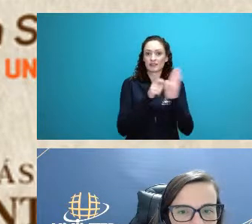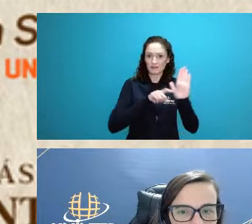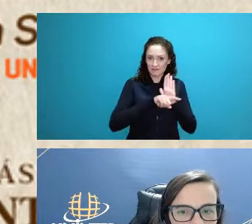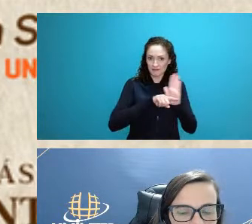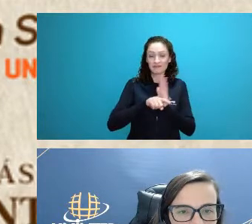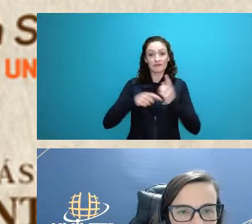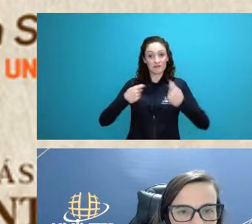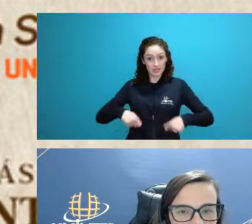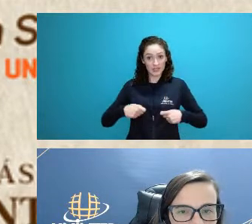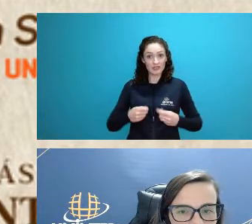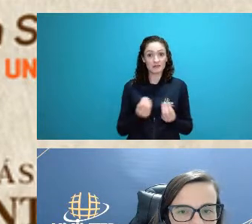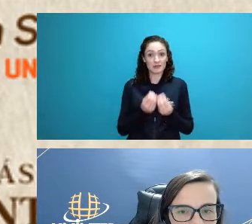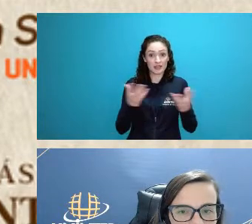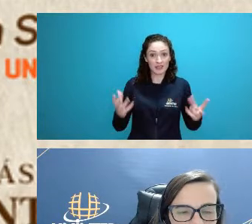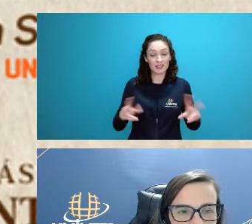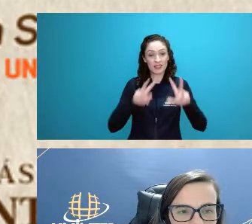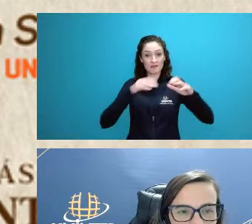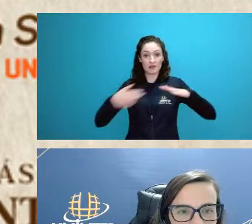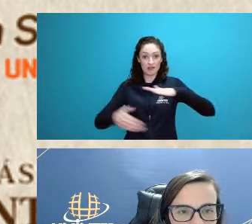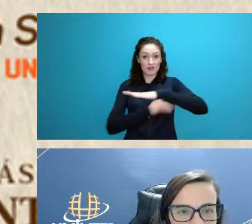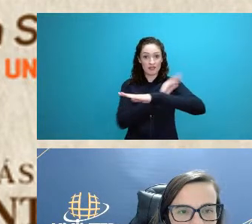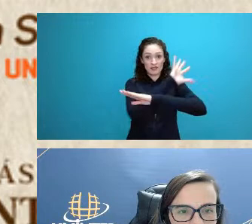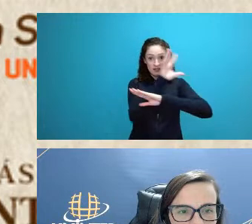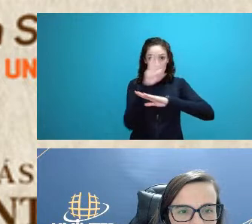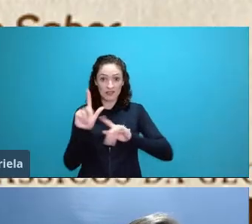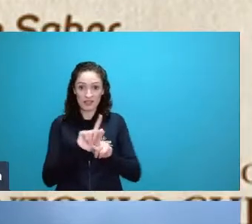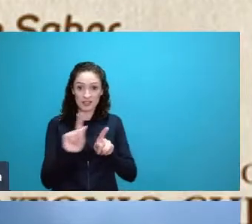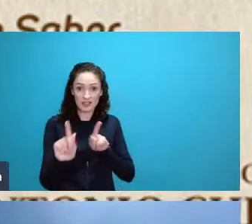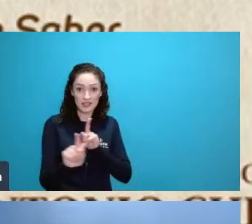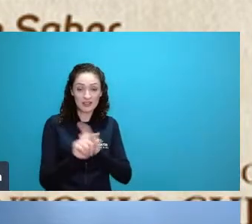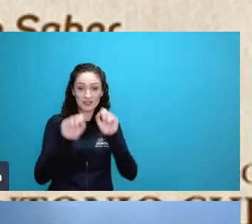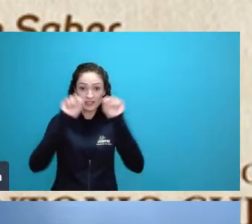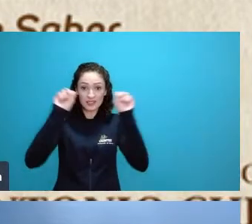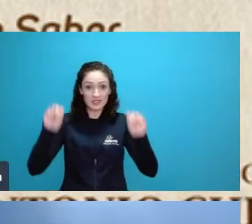ecossistema o geossistema e